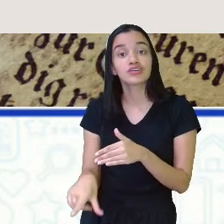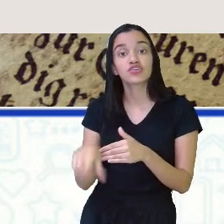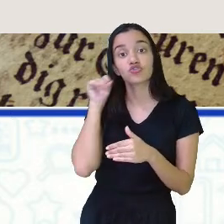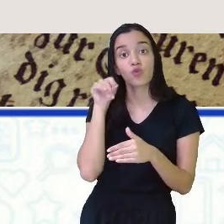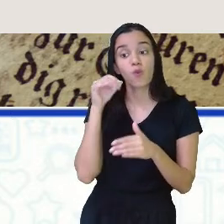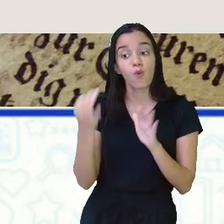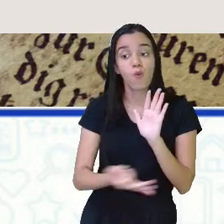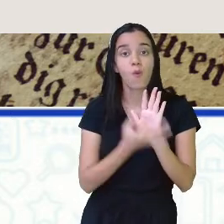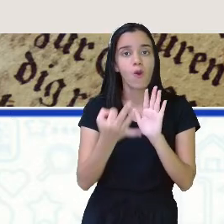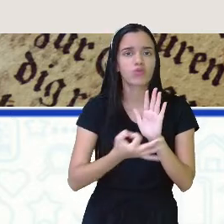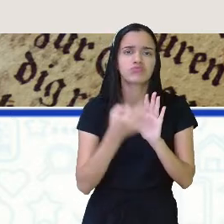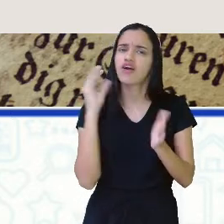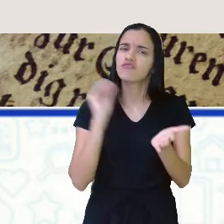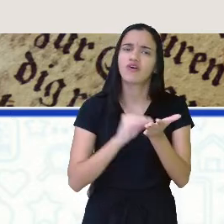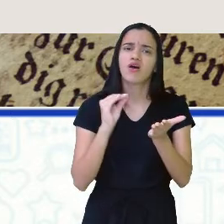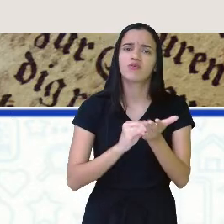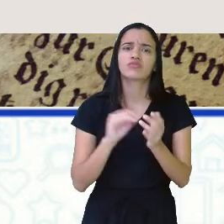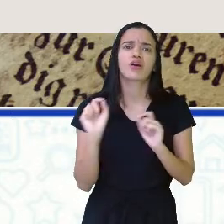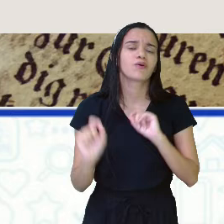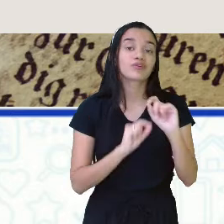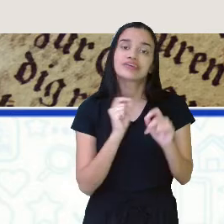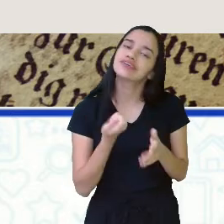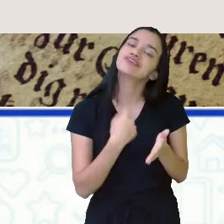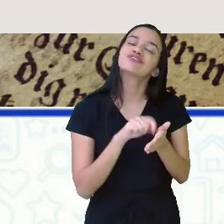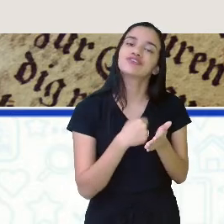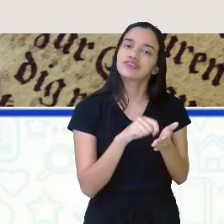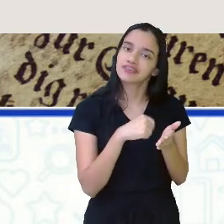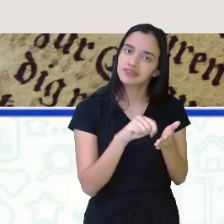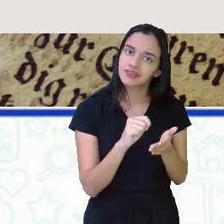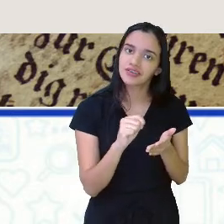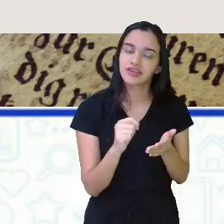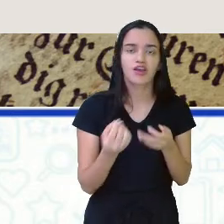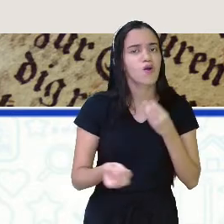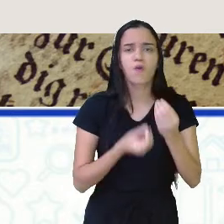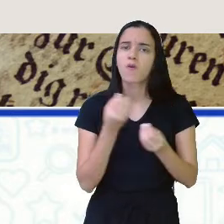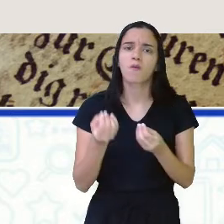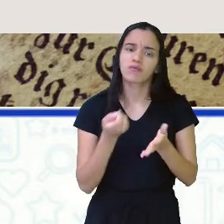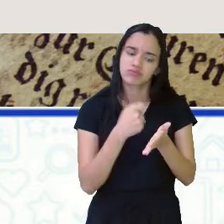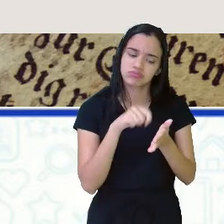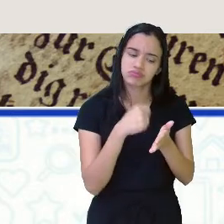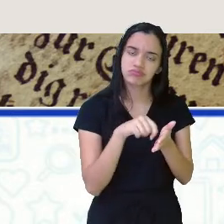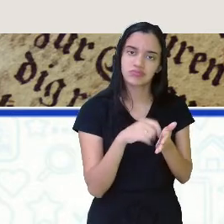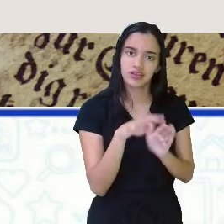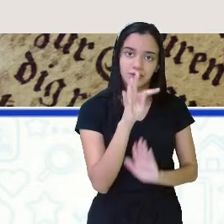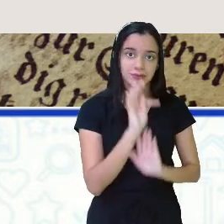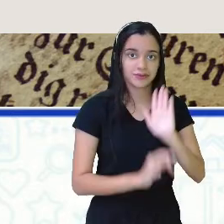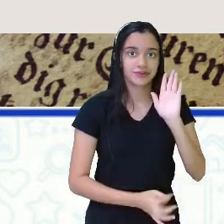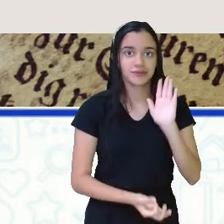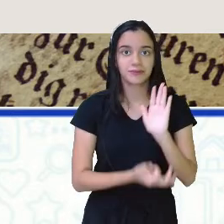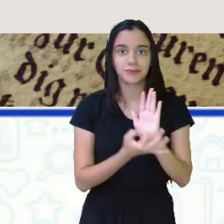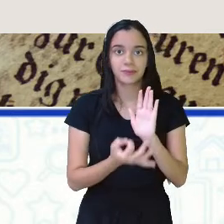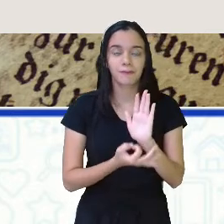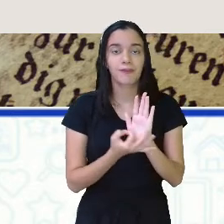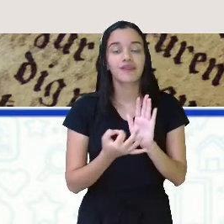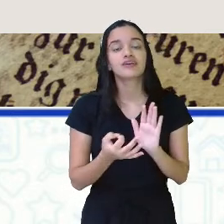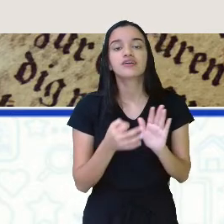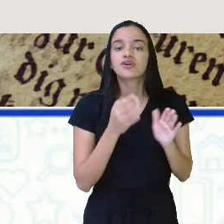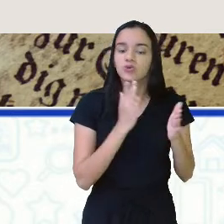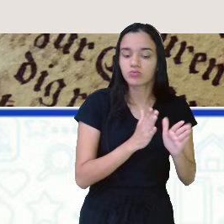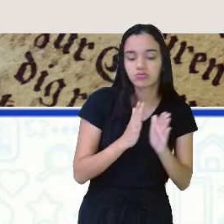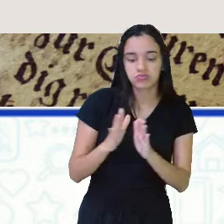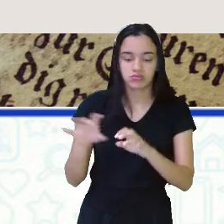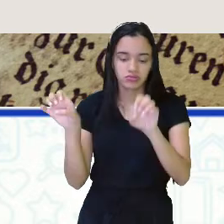o argumento, o que é que falta? Escrever. E como é que a gente escreve o texto de opinião? Seguindo a